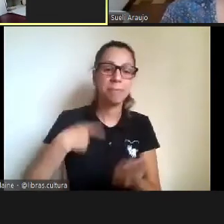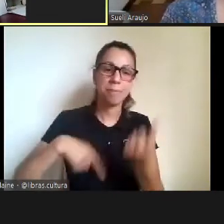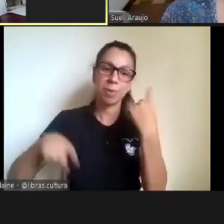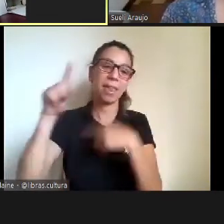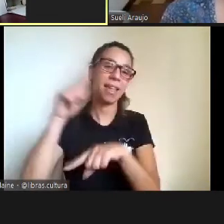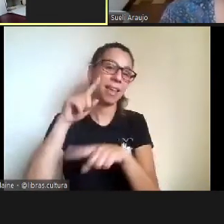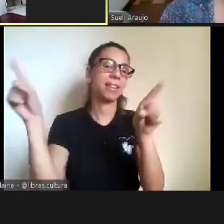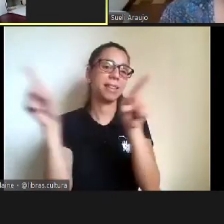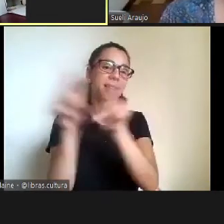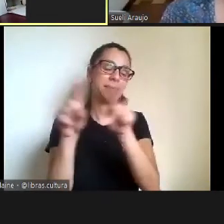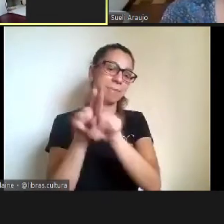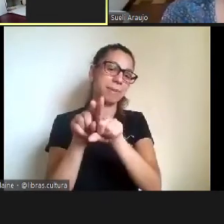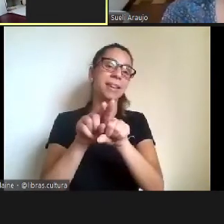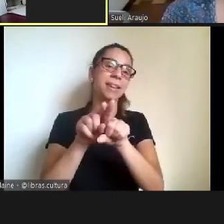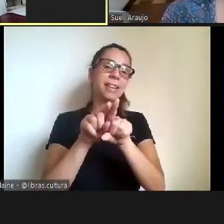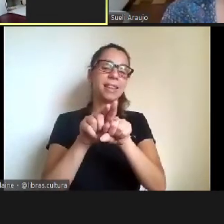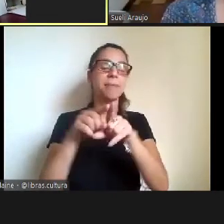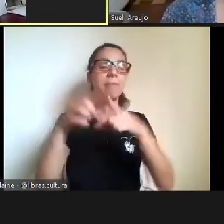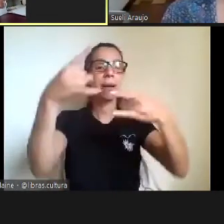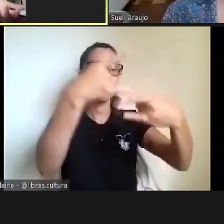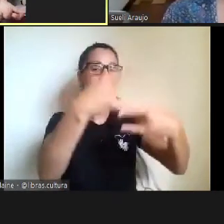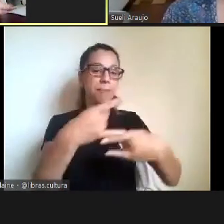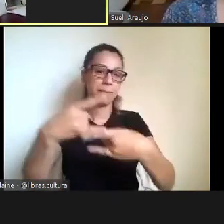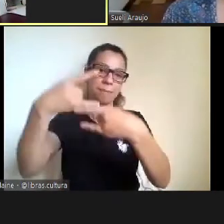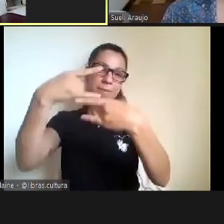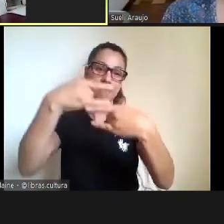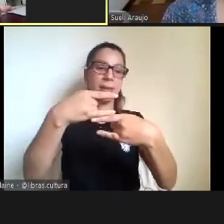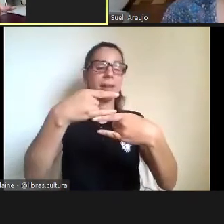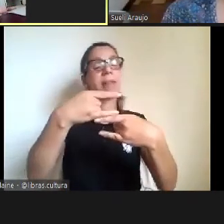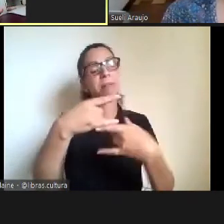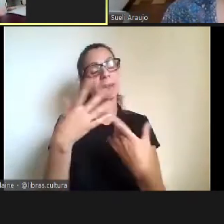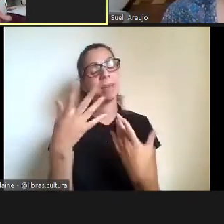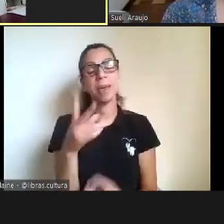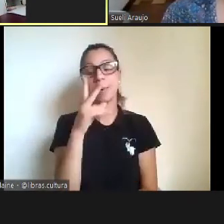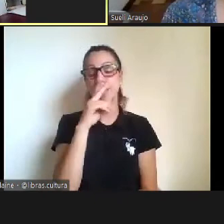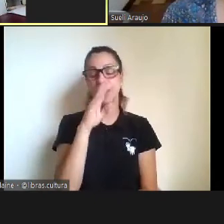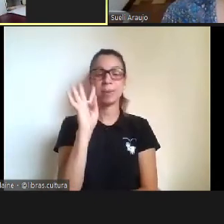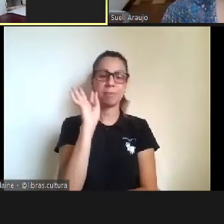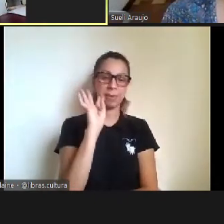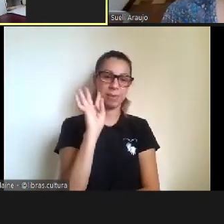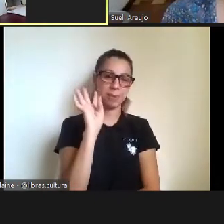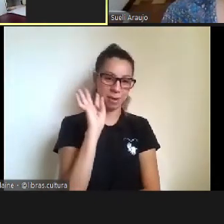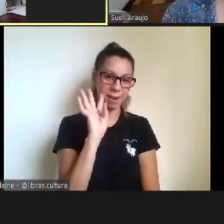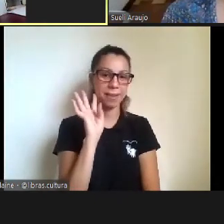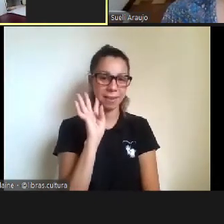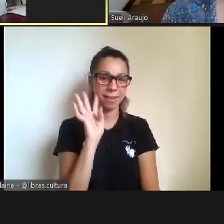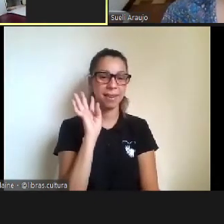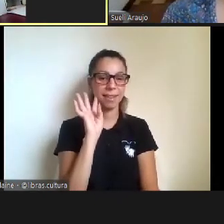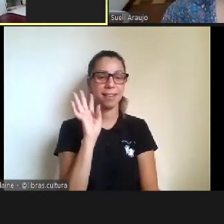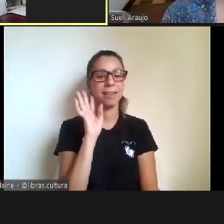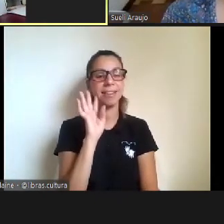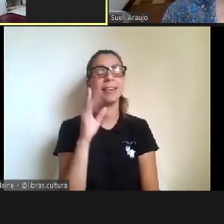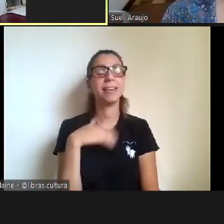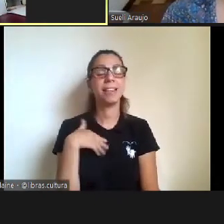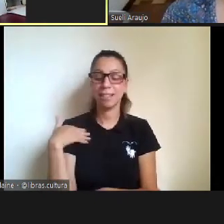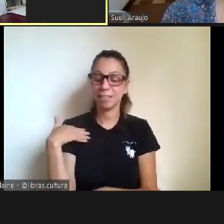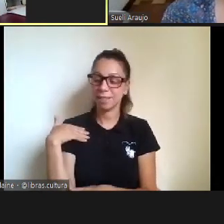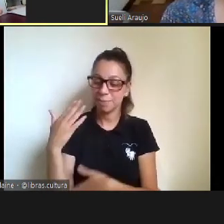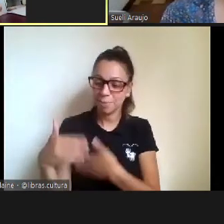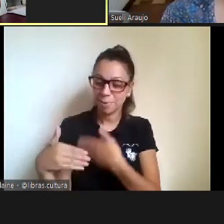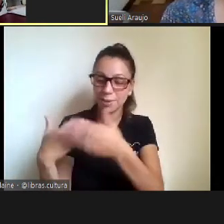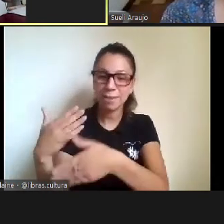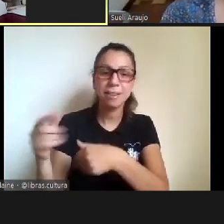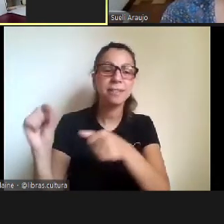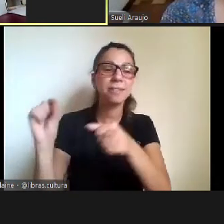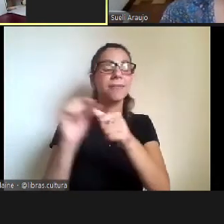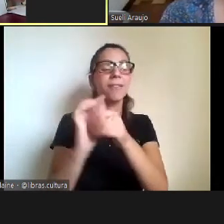telinha, entende? Isso está sendo assim, muito bacana. E esse processo de fazer esse